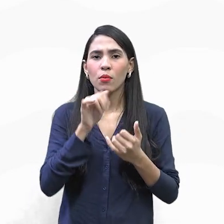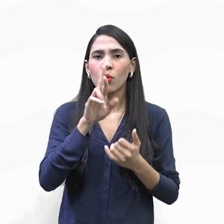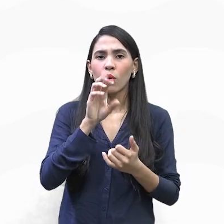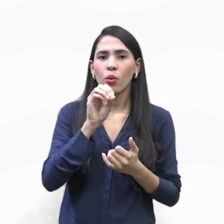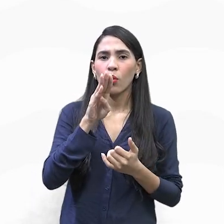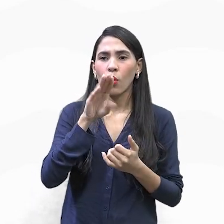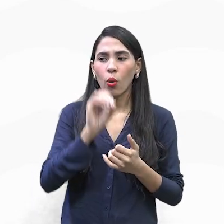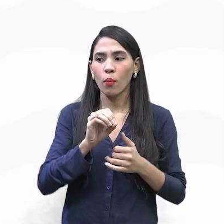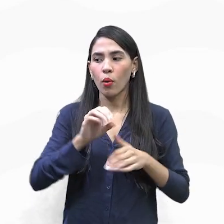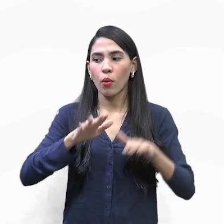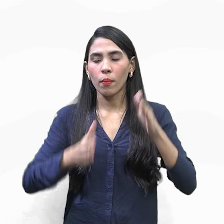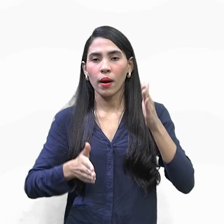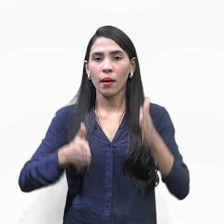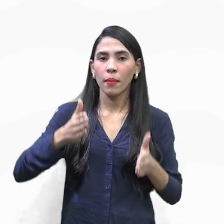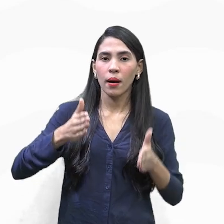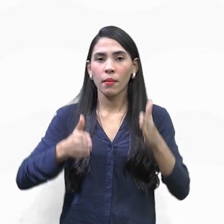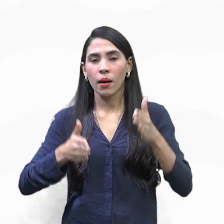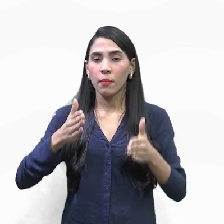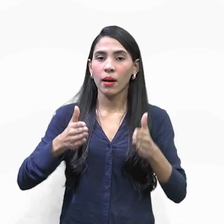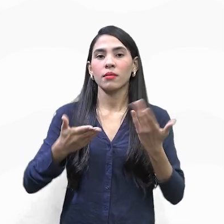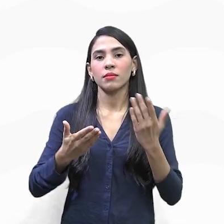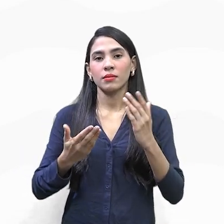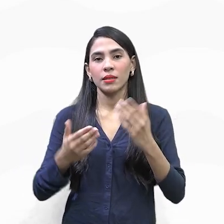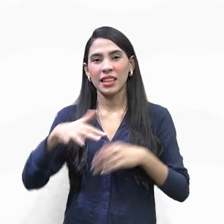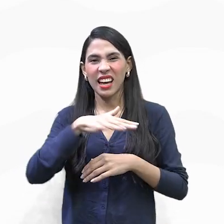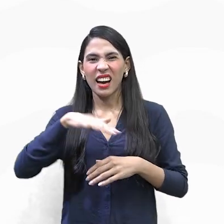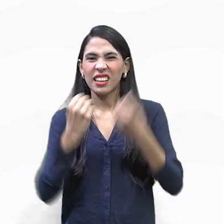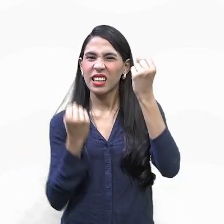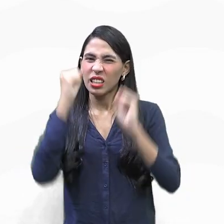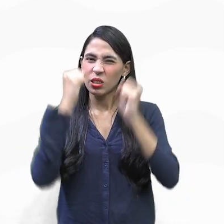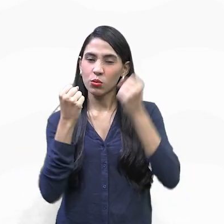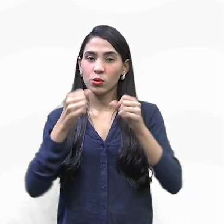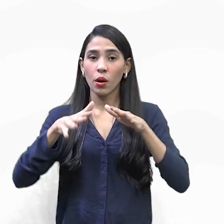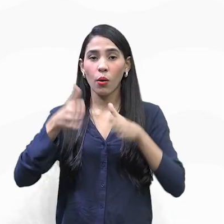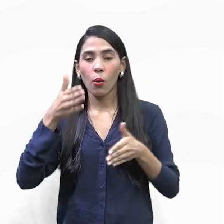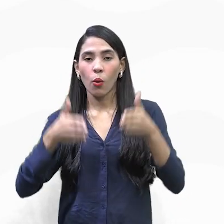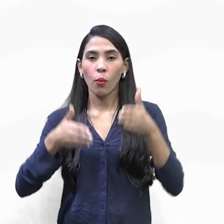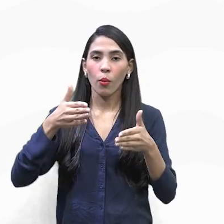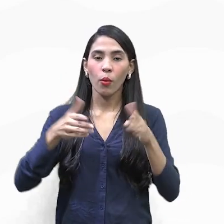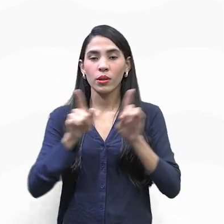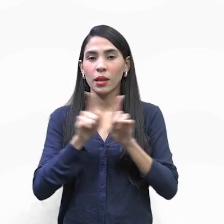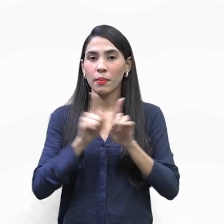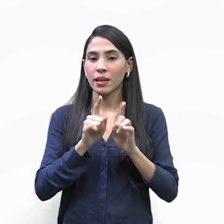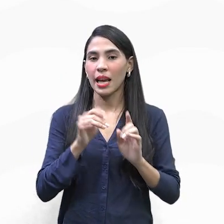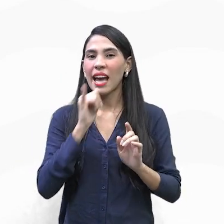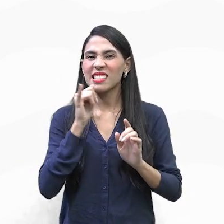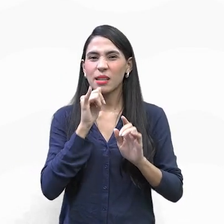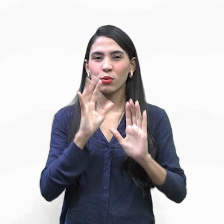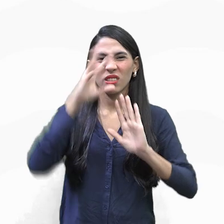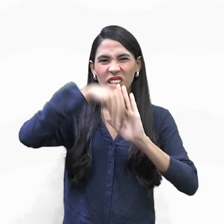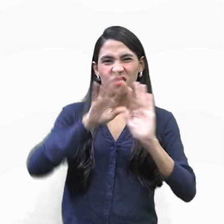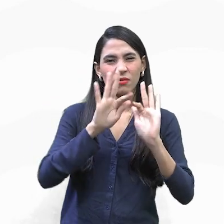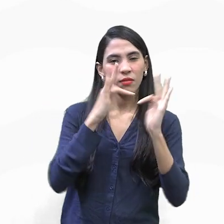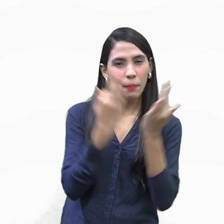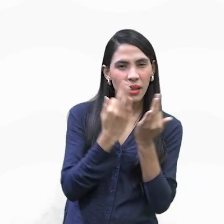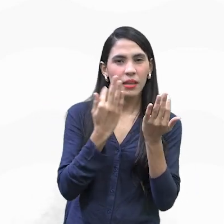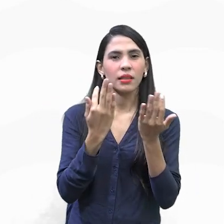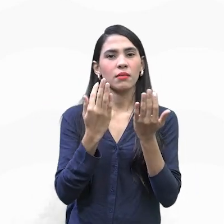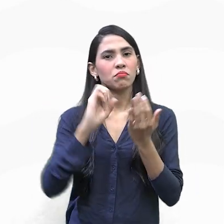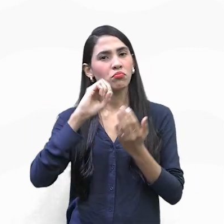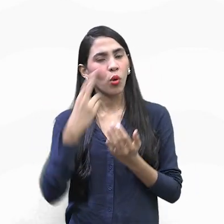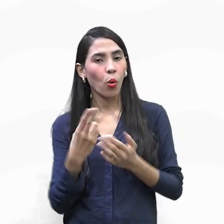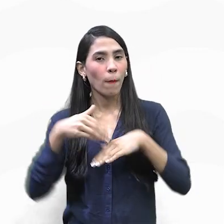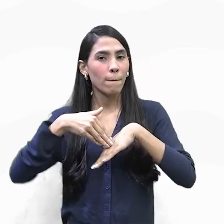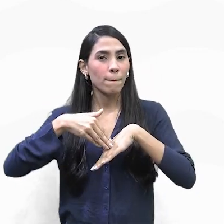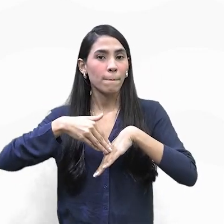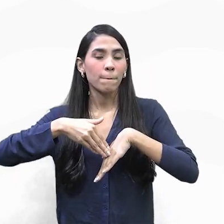em fábricas, não é? Em indústrias. Robôs aí até que já estão compondo famílias, que eu já vi, não é? Robôs que estão cada